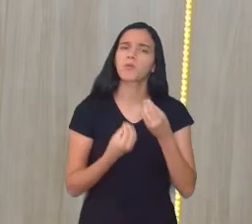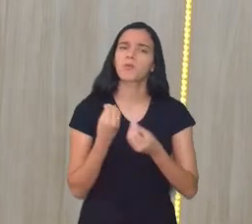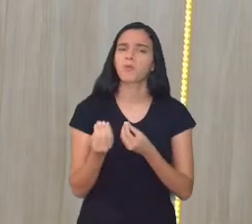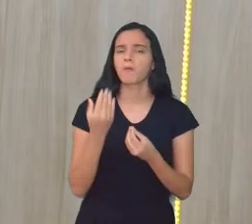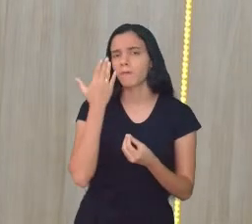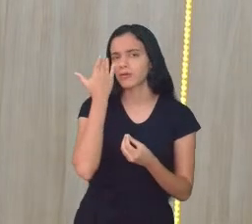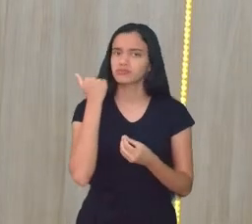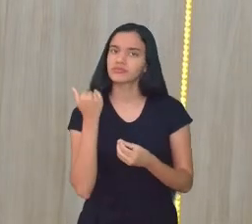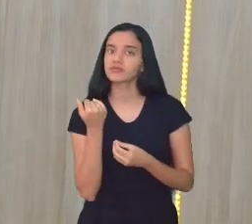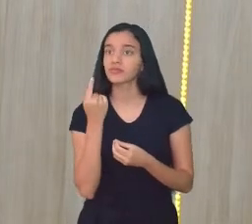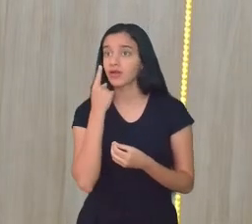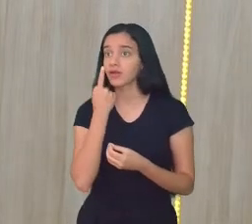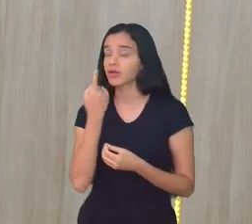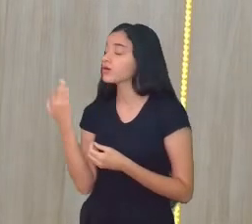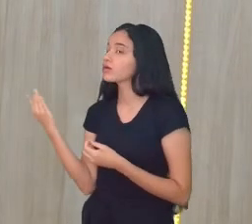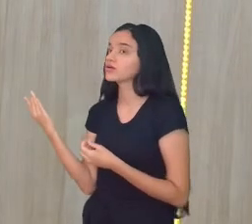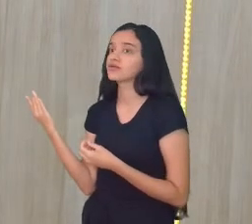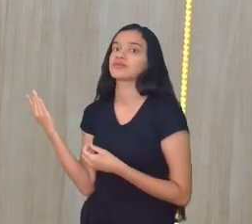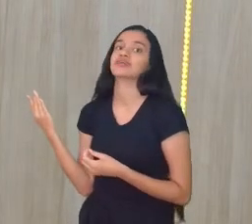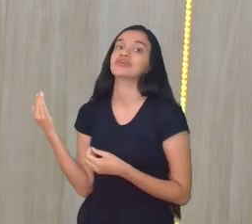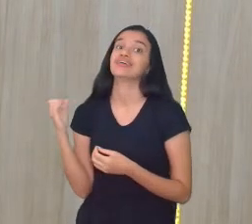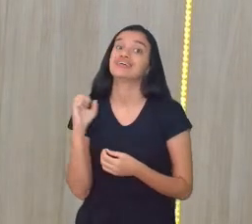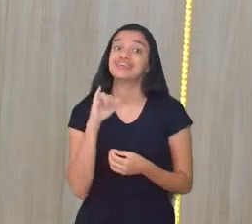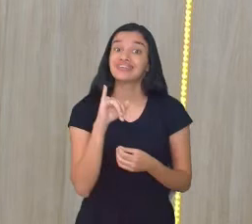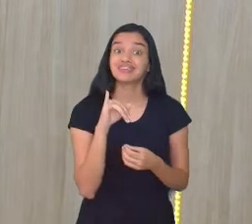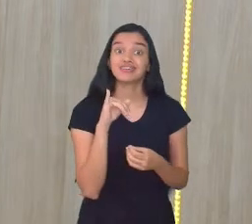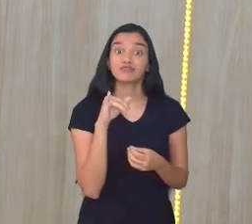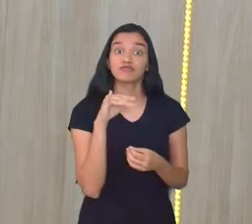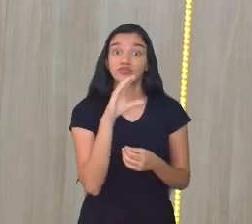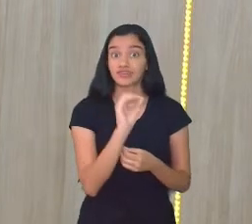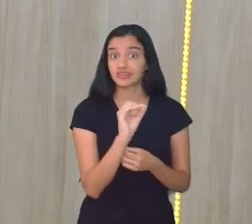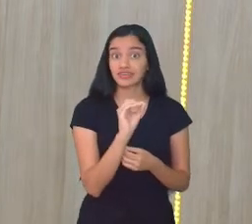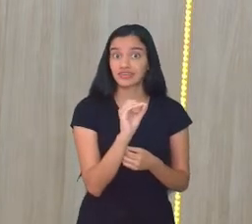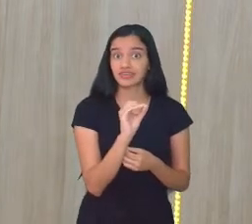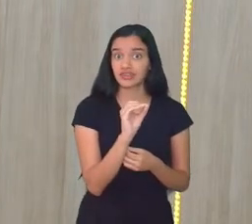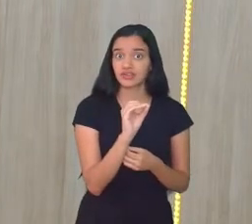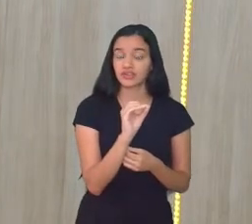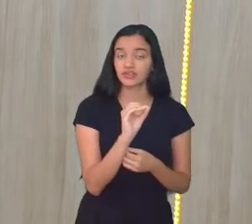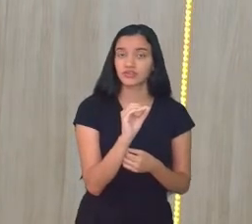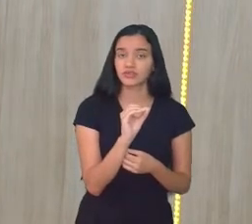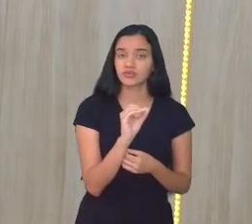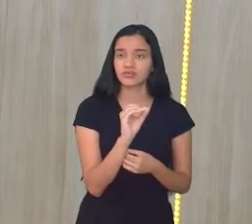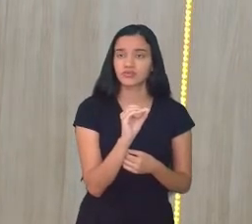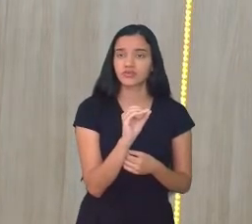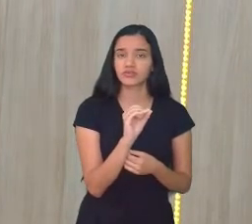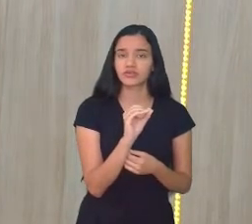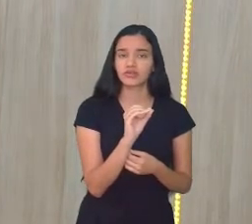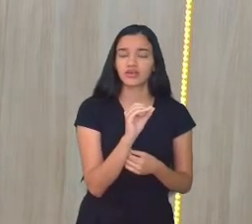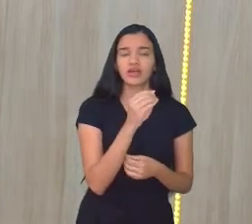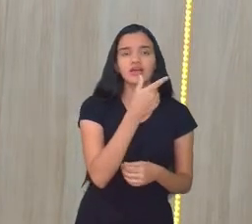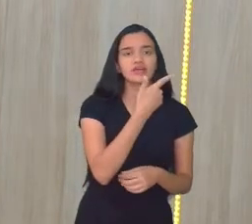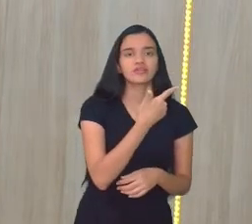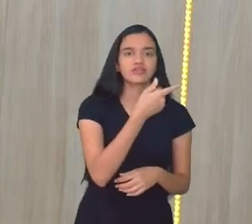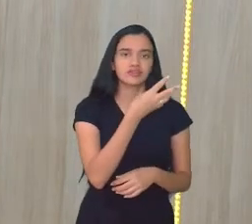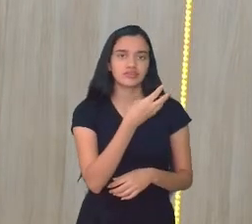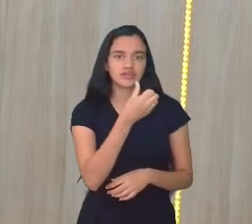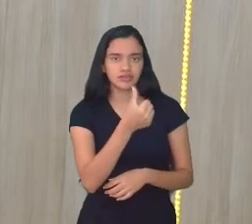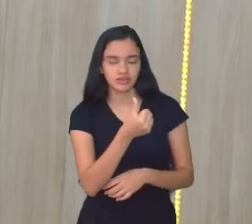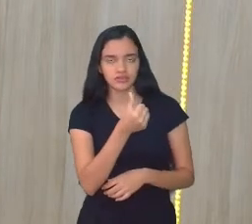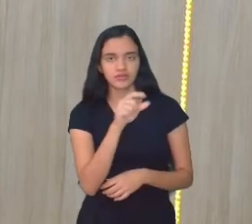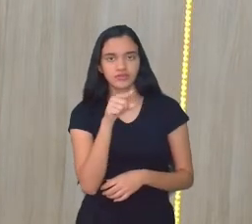sei? Olha aqui, ó. Se isso aqui fosse zero, se esse 200 fosse zero, e aqui